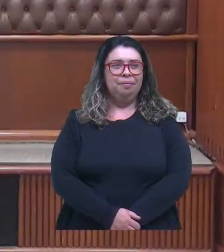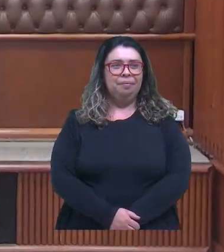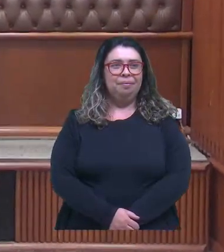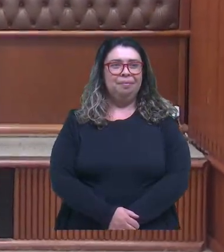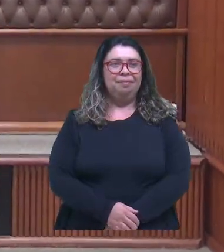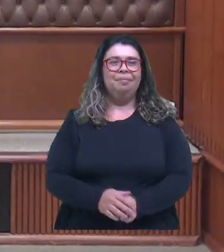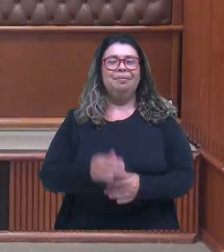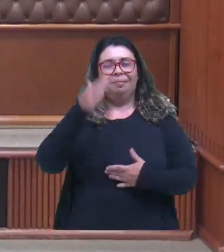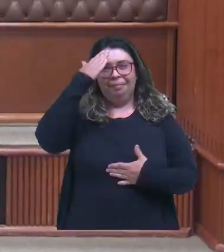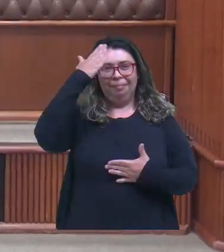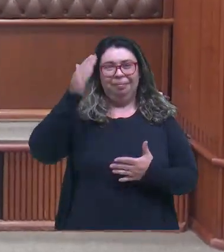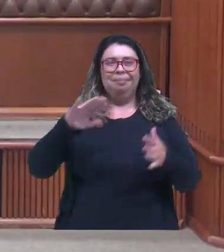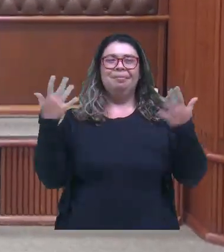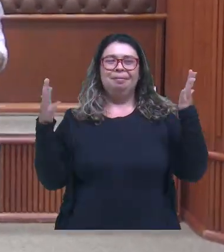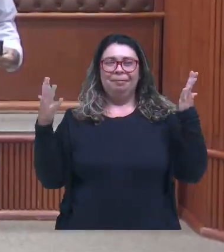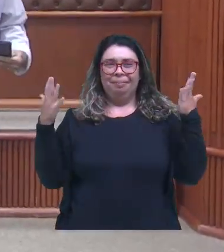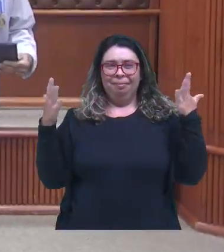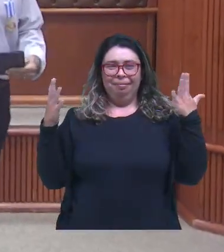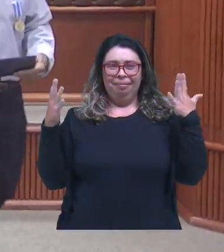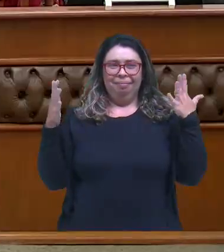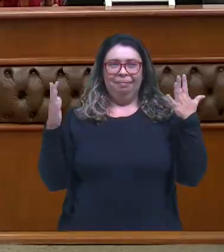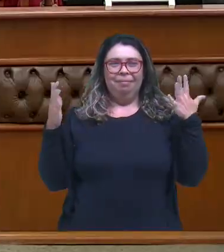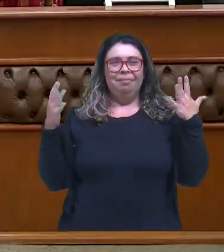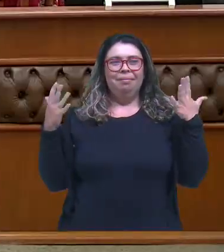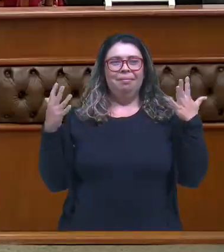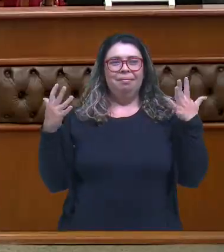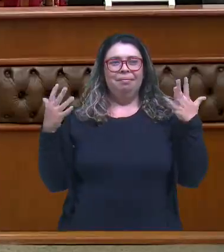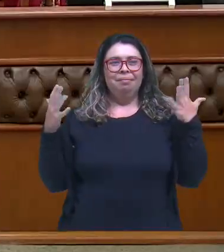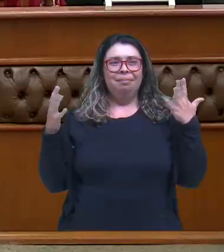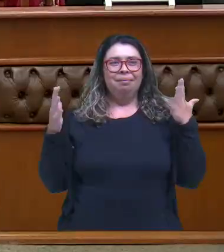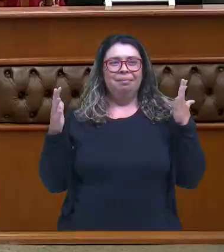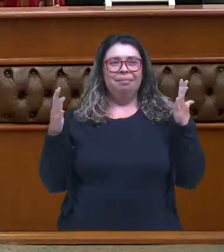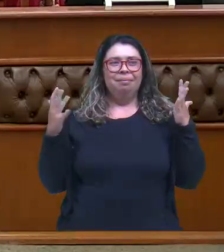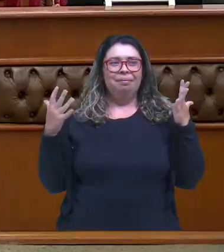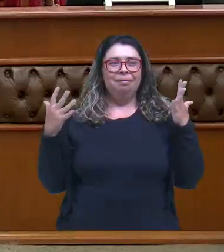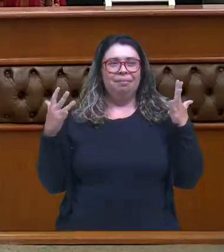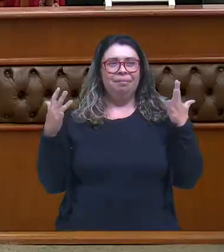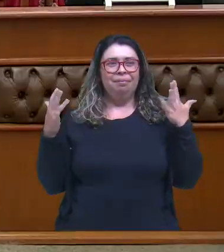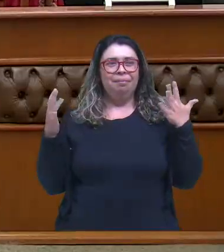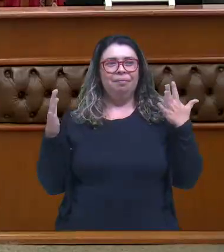Obrigado. Retornemos aos lugares com a salva de palmas.